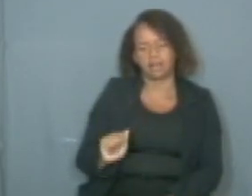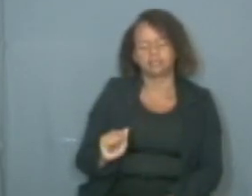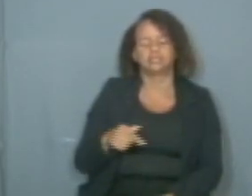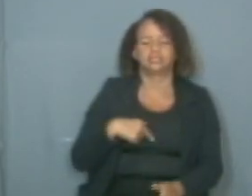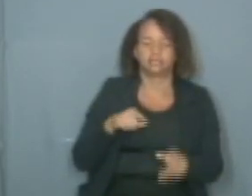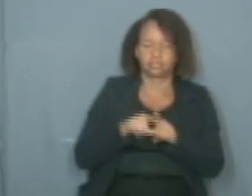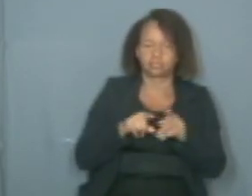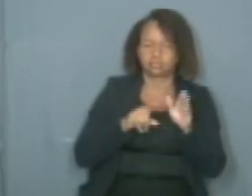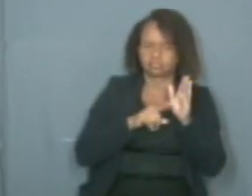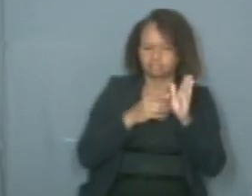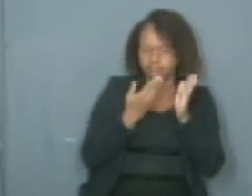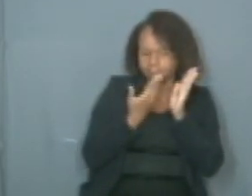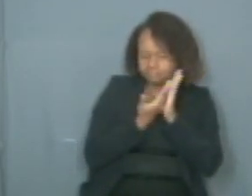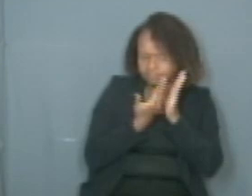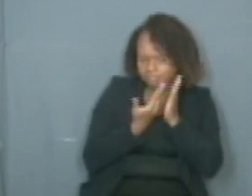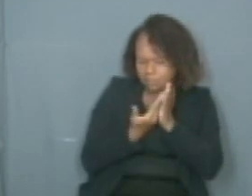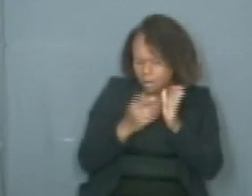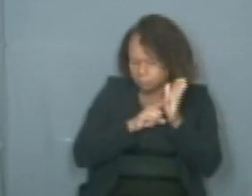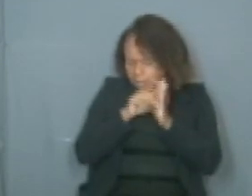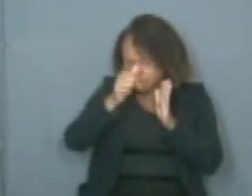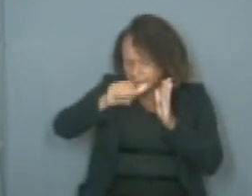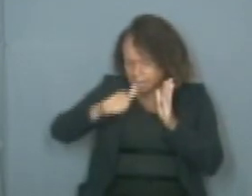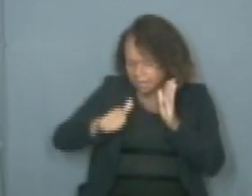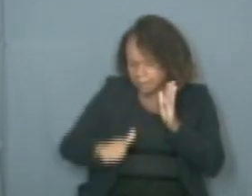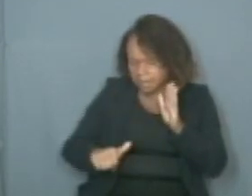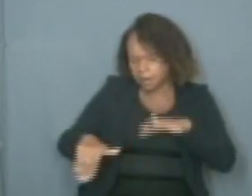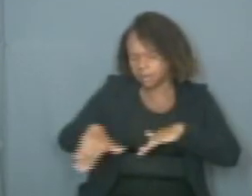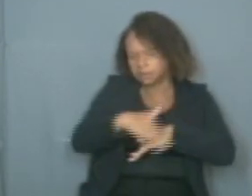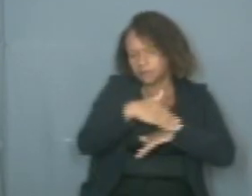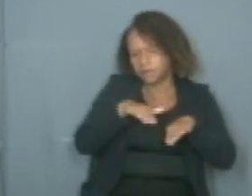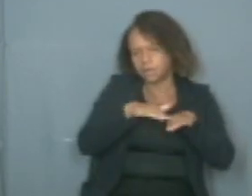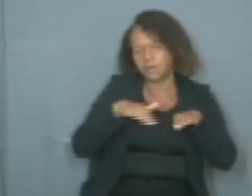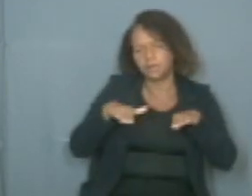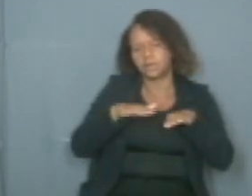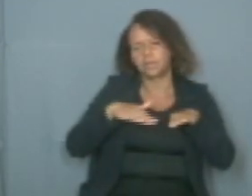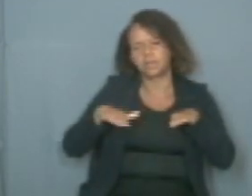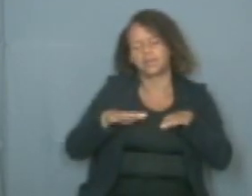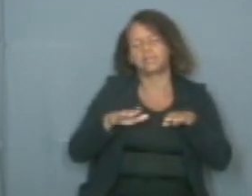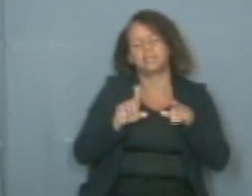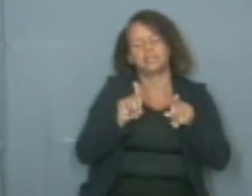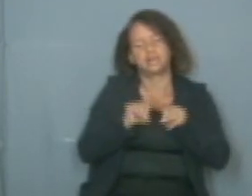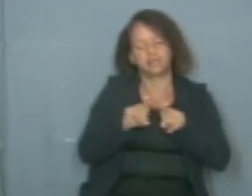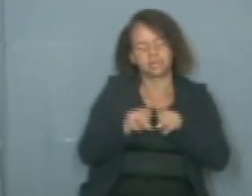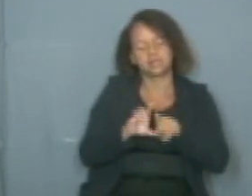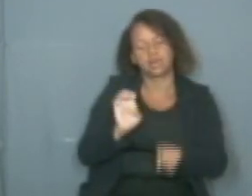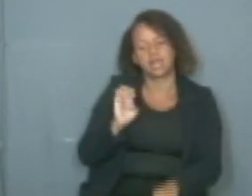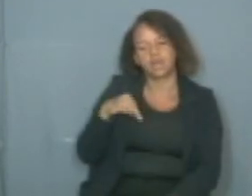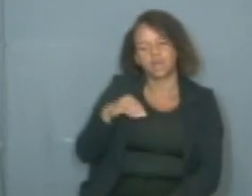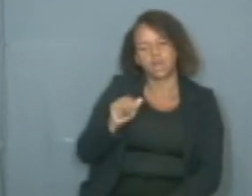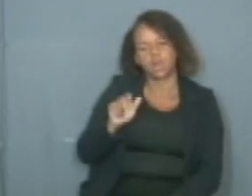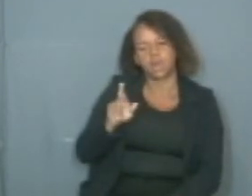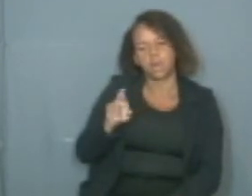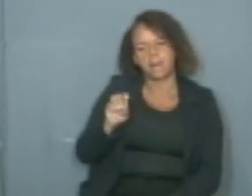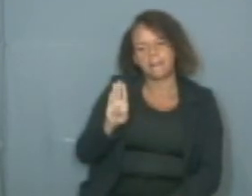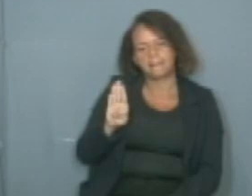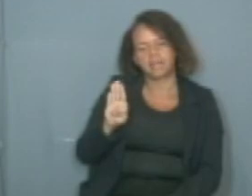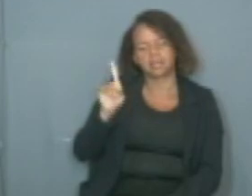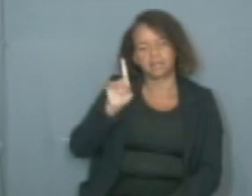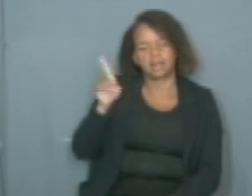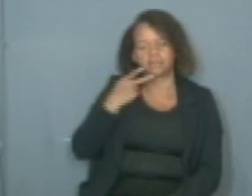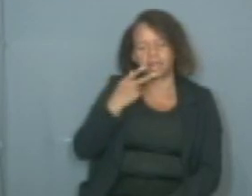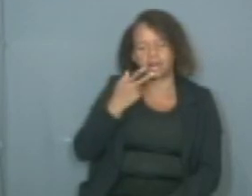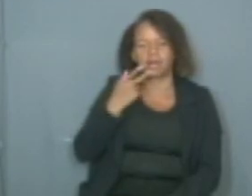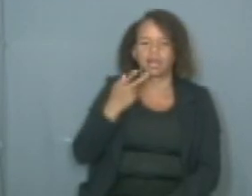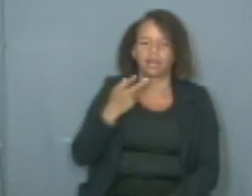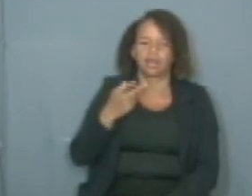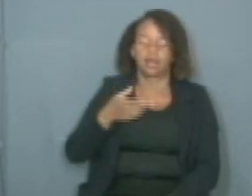para pavimentação e inclusão da via no cronograma de obras e manutenção da Enlurb. Pessoal está lá dizendo